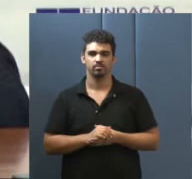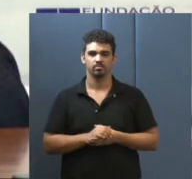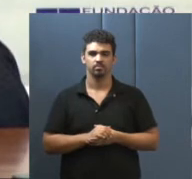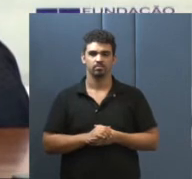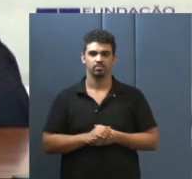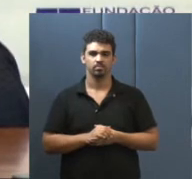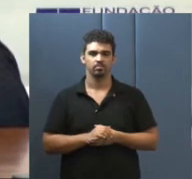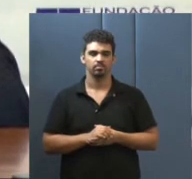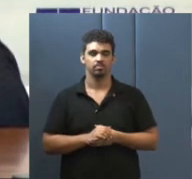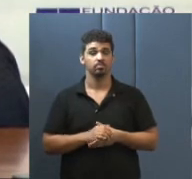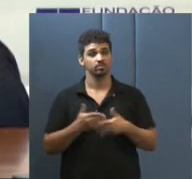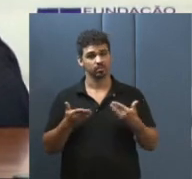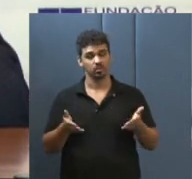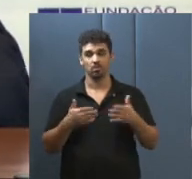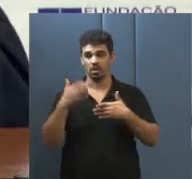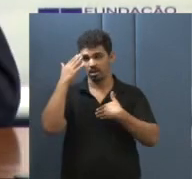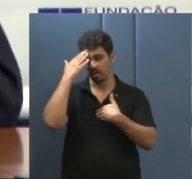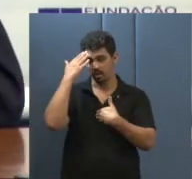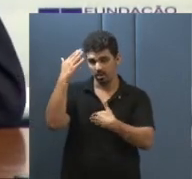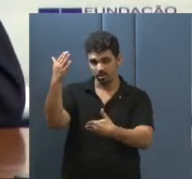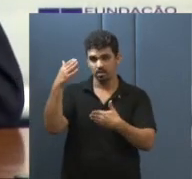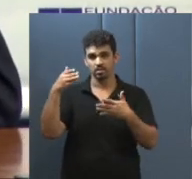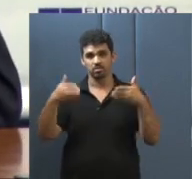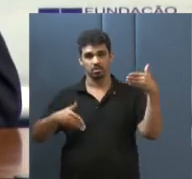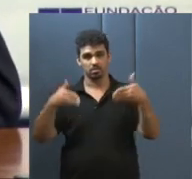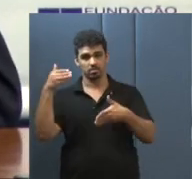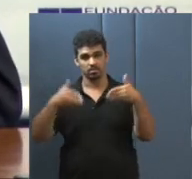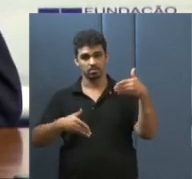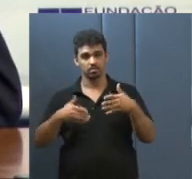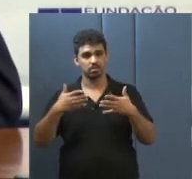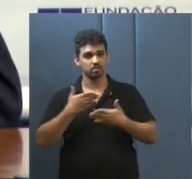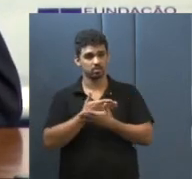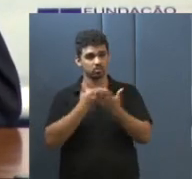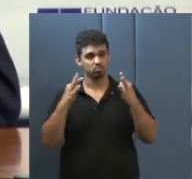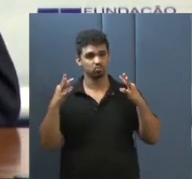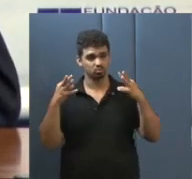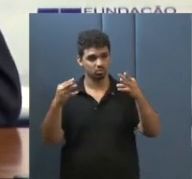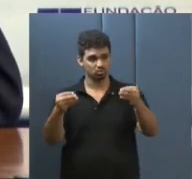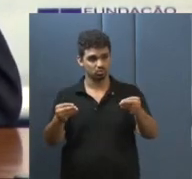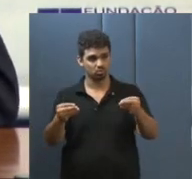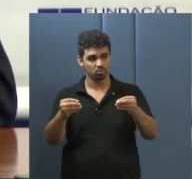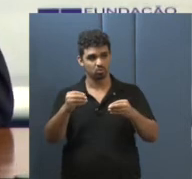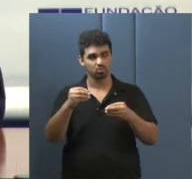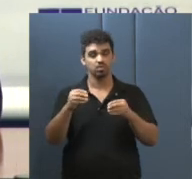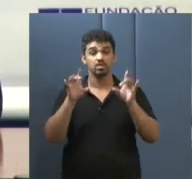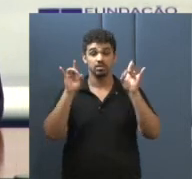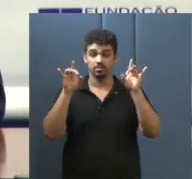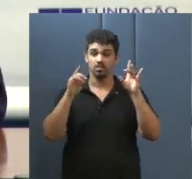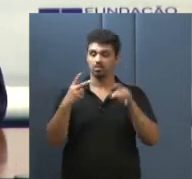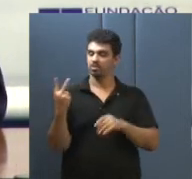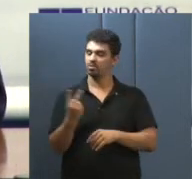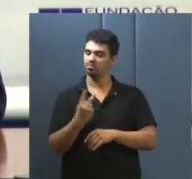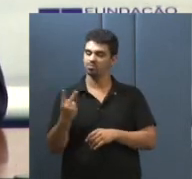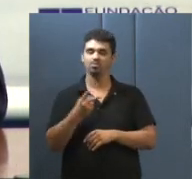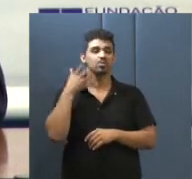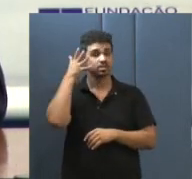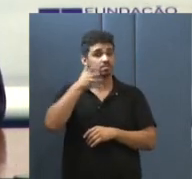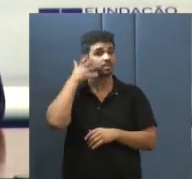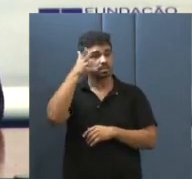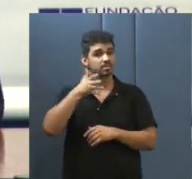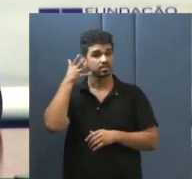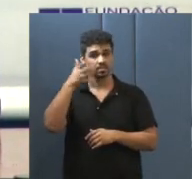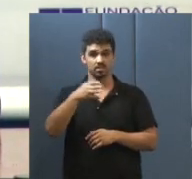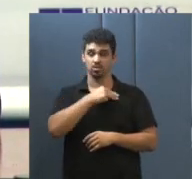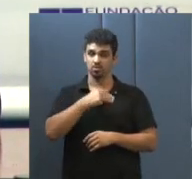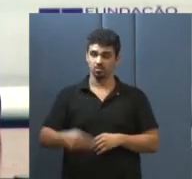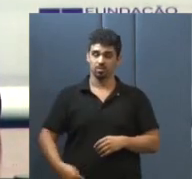Se não, eu agradeço a participação de todos, e muito especialmente aos nossos dois palestrantes, o ministro Caio